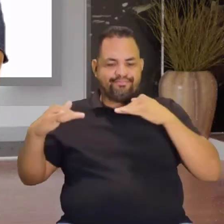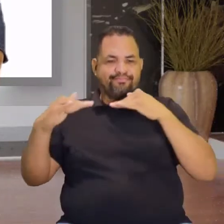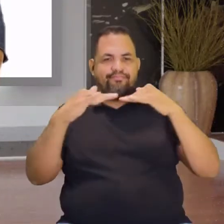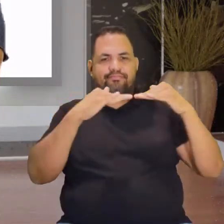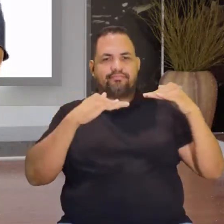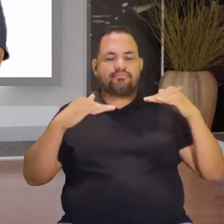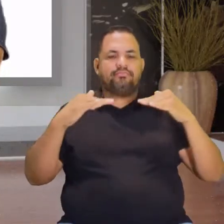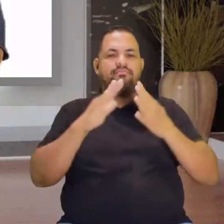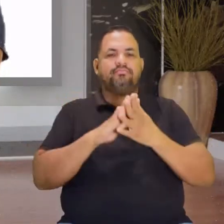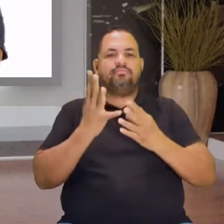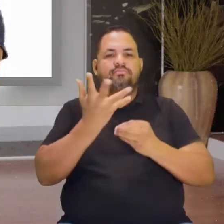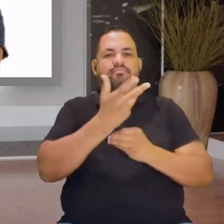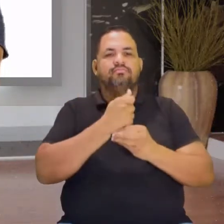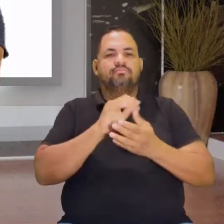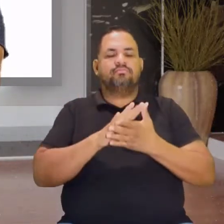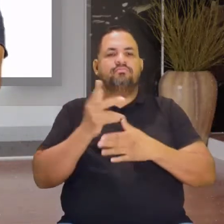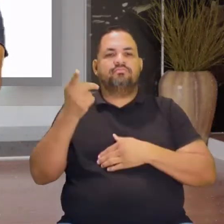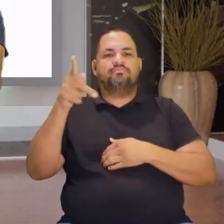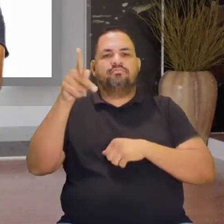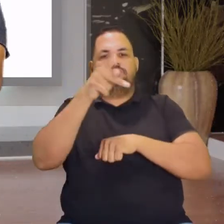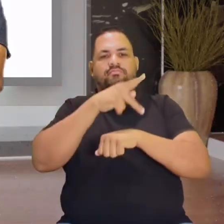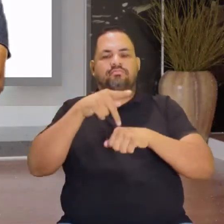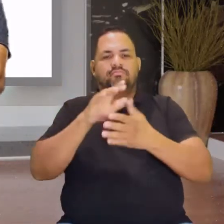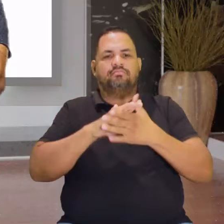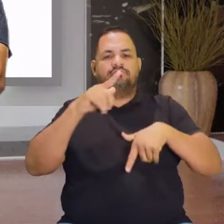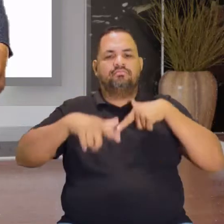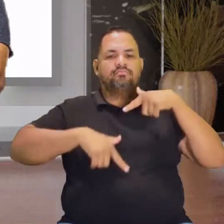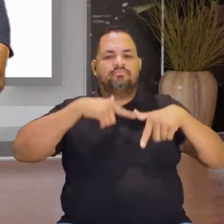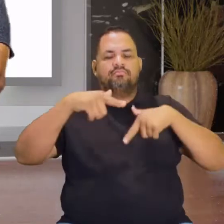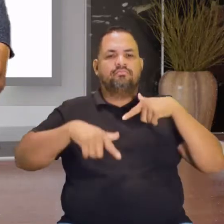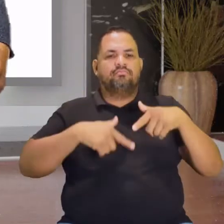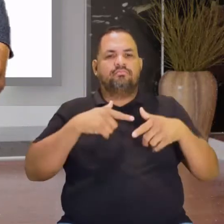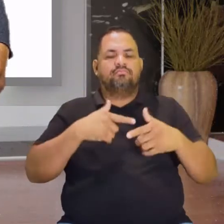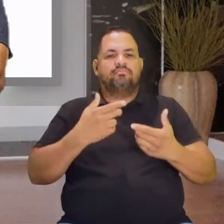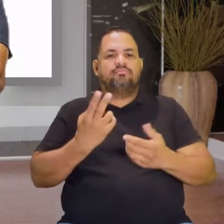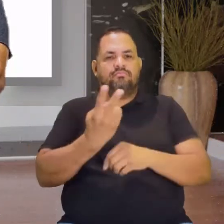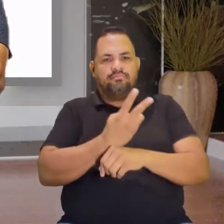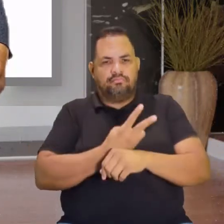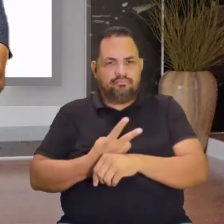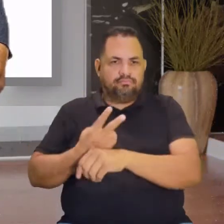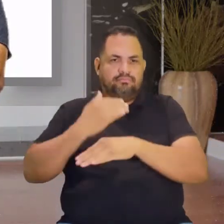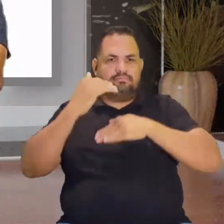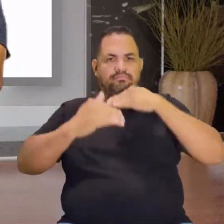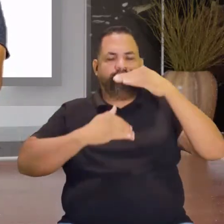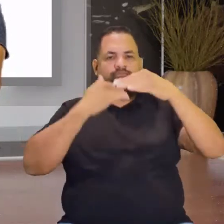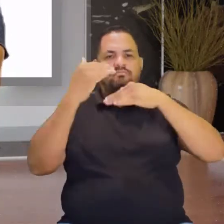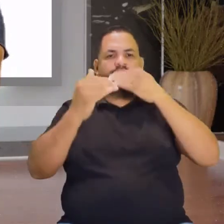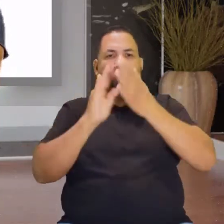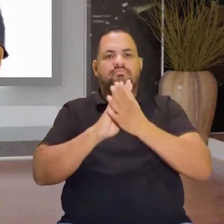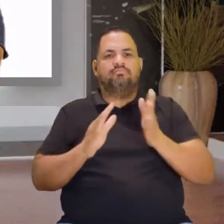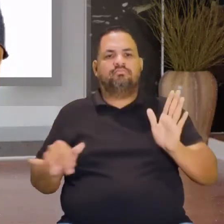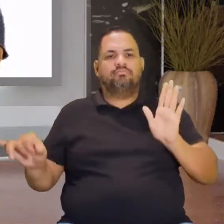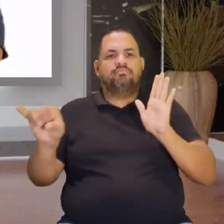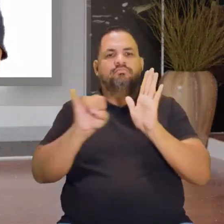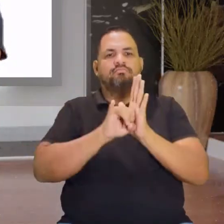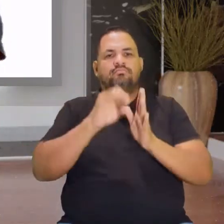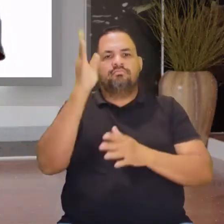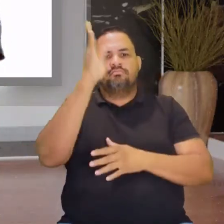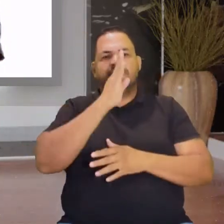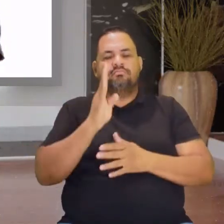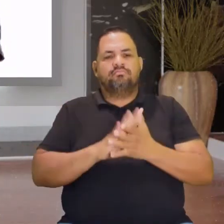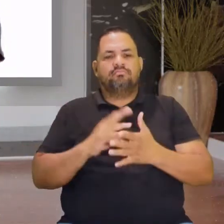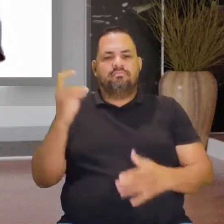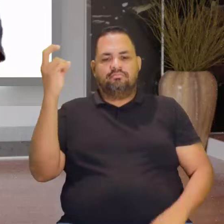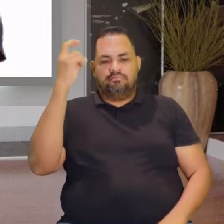arte estrangeira e buscou fazer trabalhos aqui, desenvolvendo, então, a identidade nacional, a